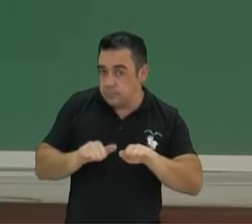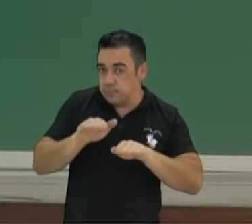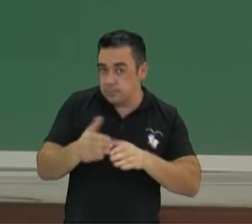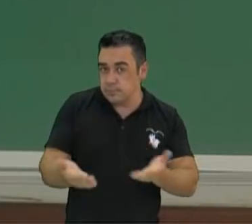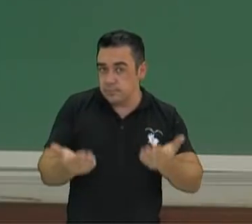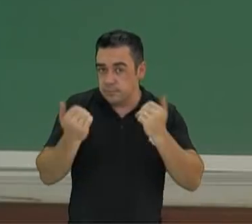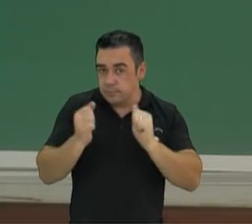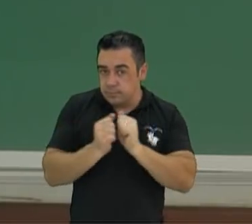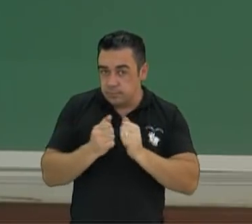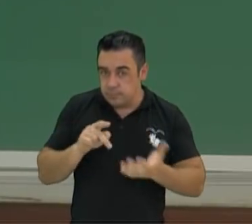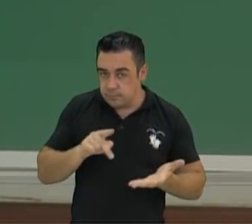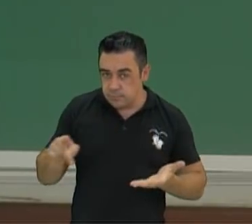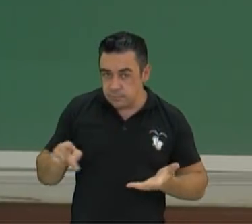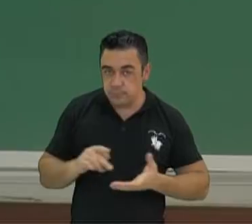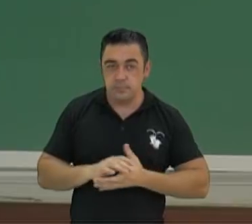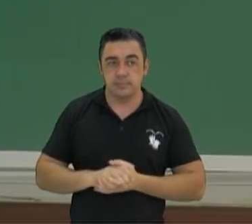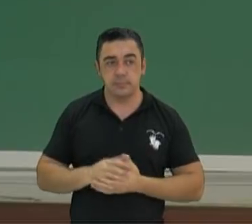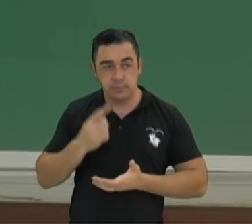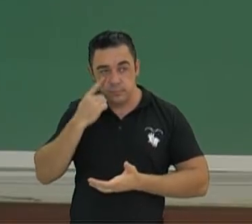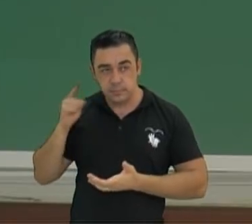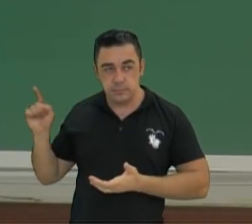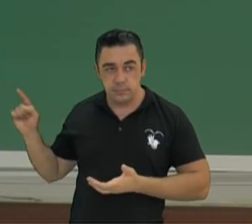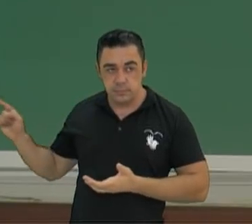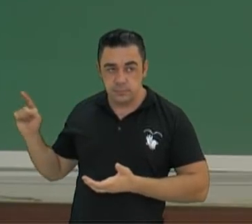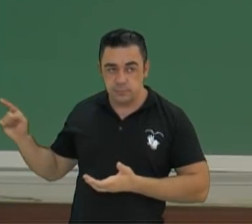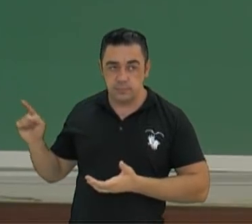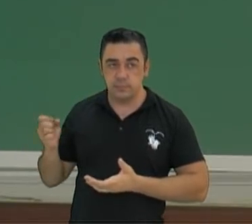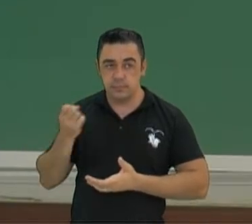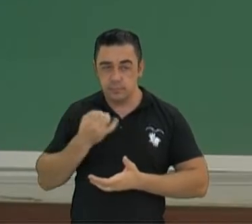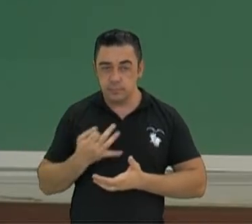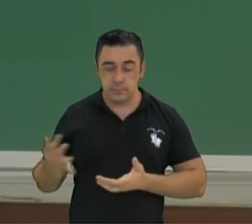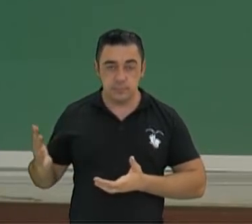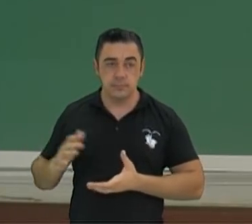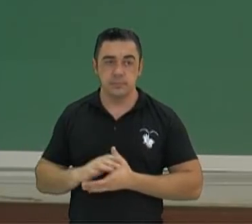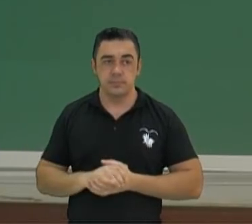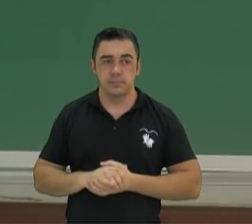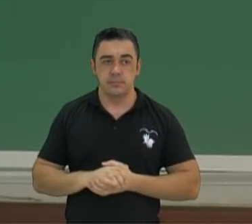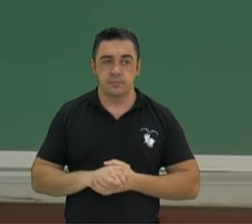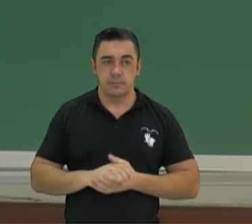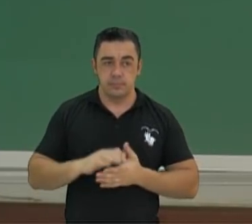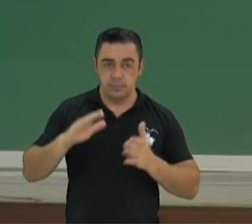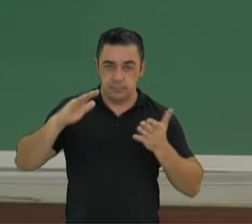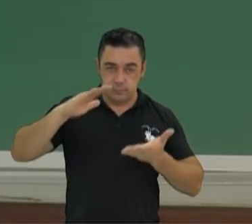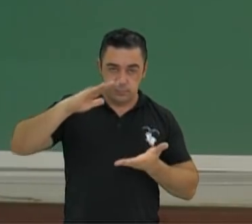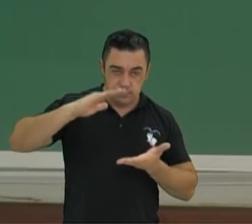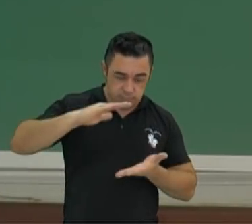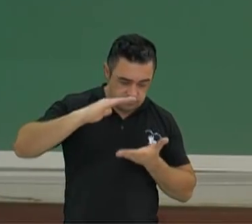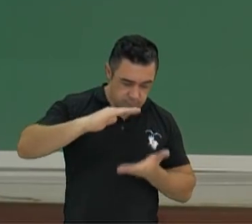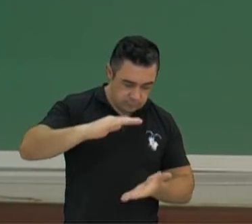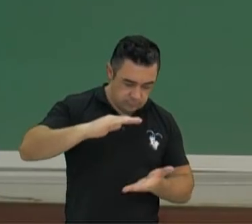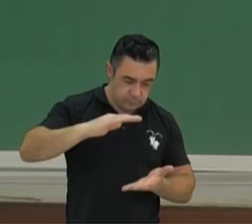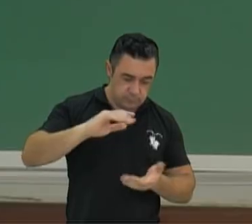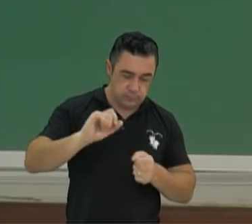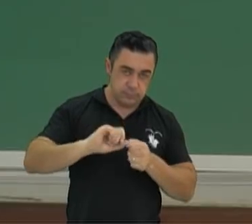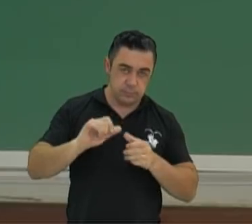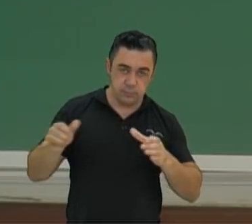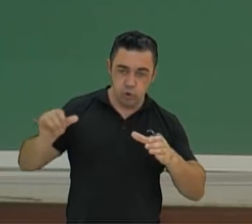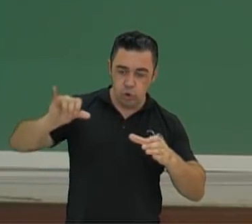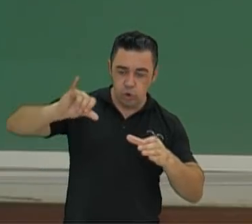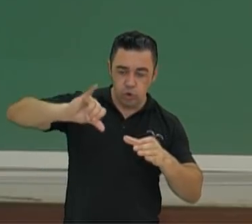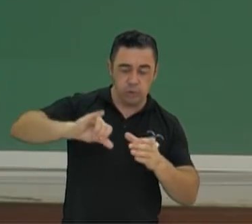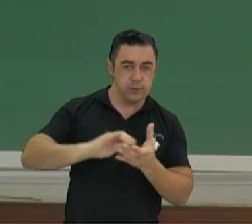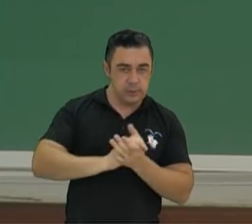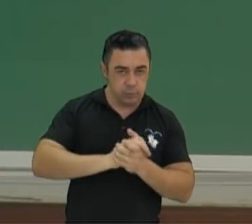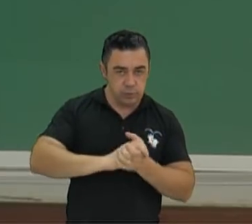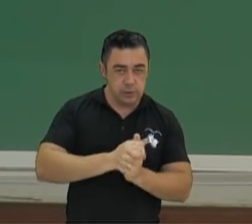vem junto com a prof. Olha lá, ó, nós temos o quê? Nós temos esse porta-sabonete e temos que